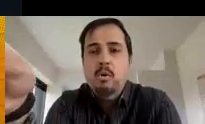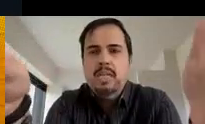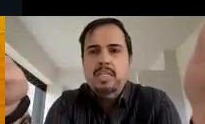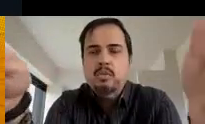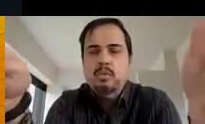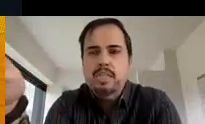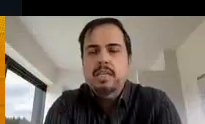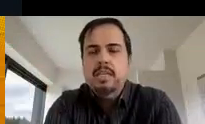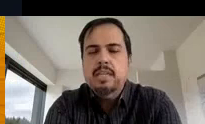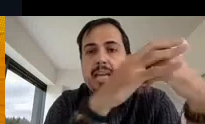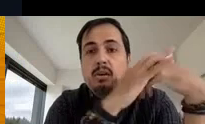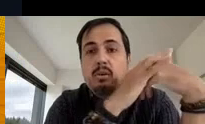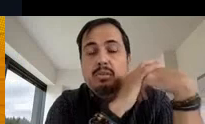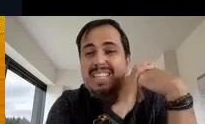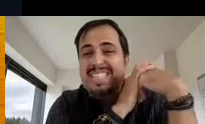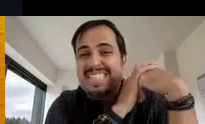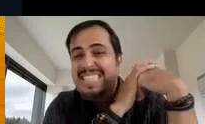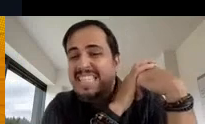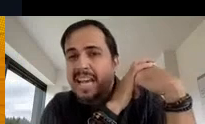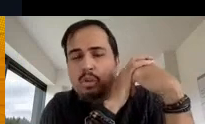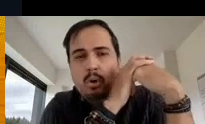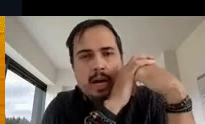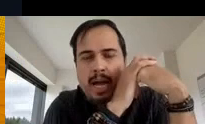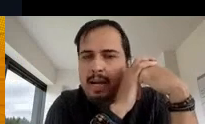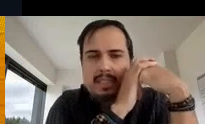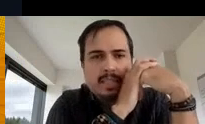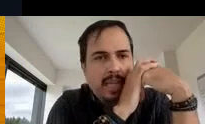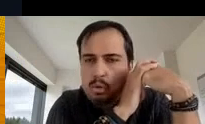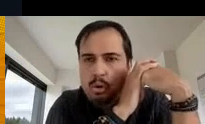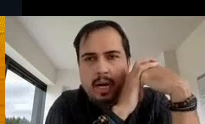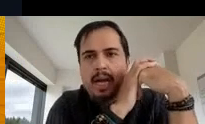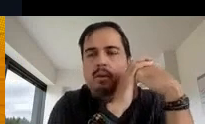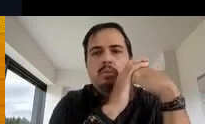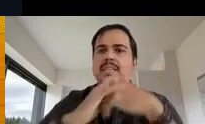tantas habilidades, ela com atitude, ela consegue